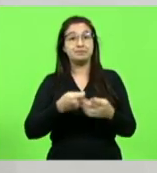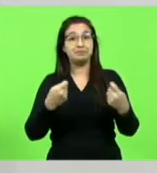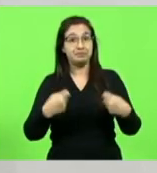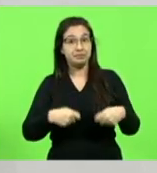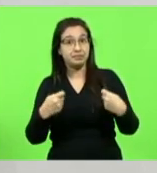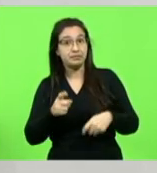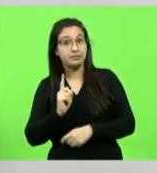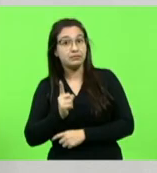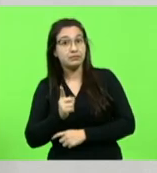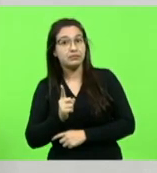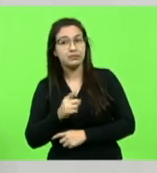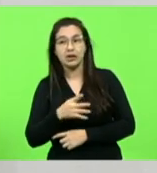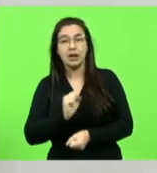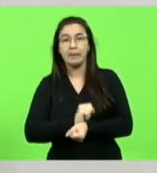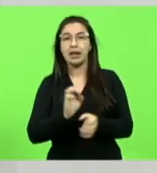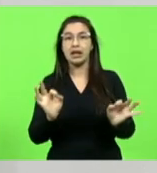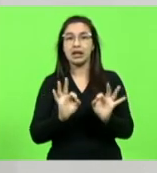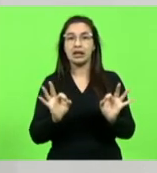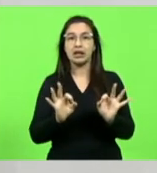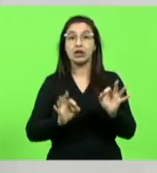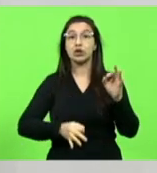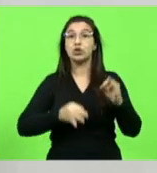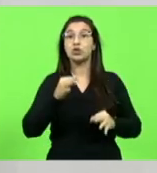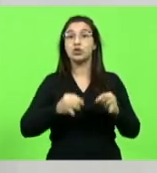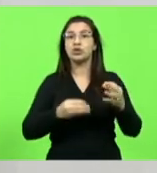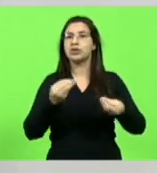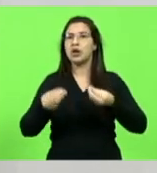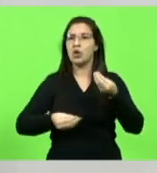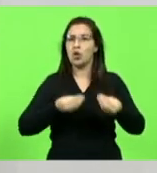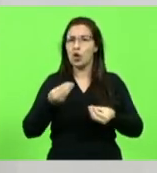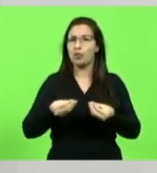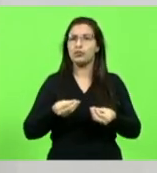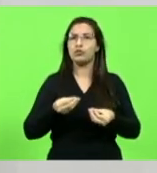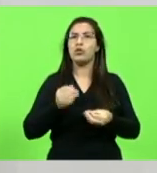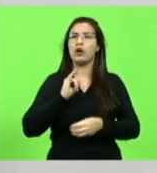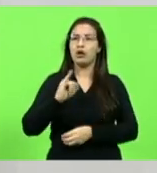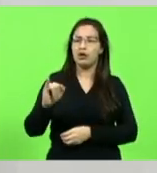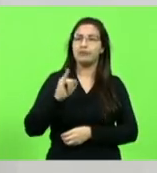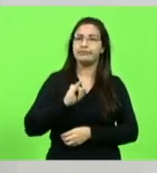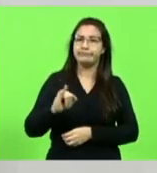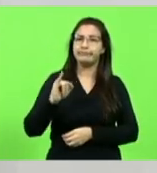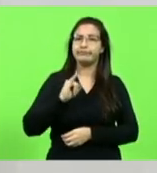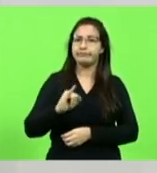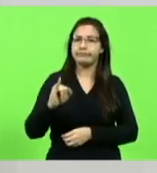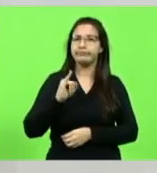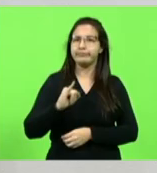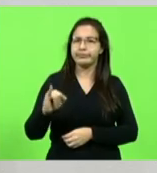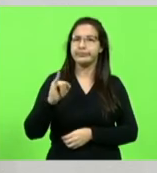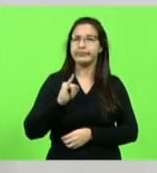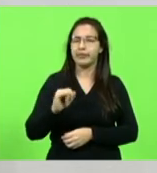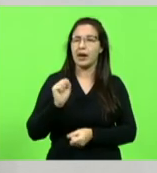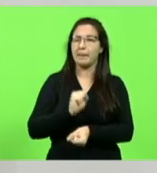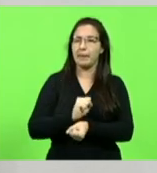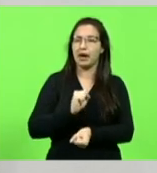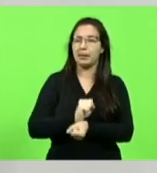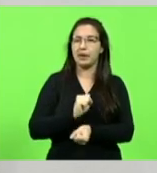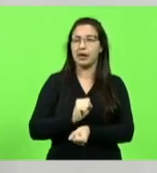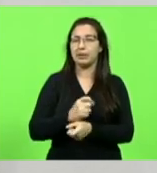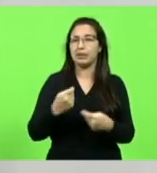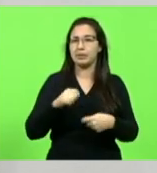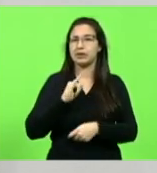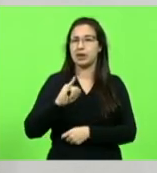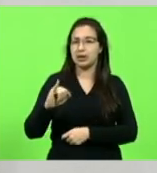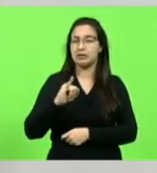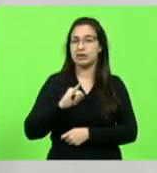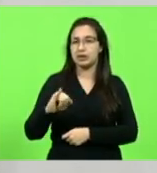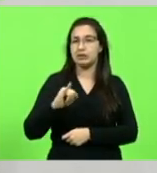não pararam. A justiça insistiu, parem, parem, ou serão multados. Eu vou multar vocês, hein? Eu vou multar